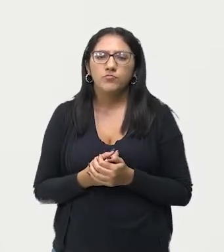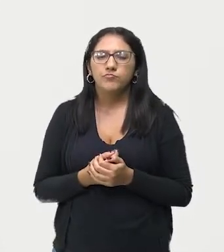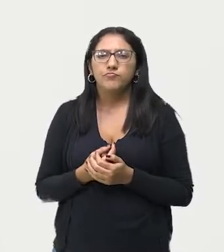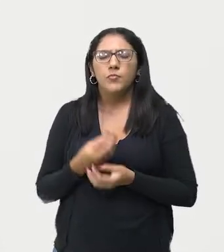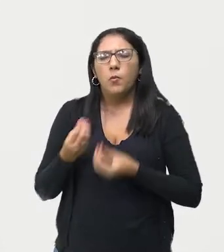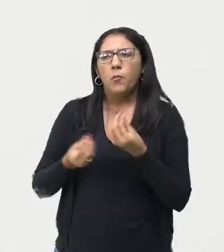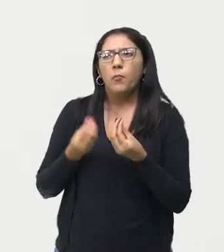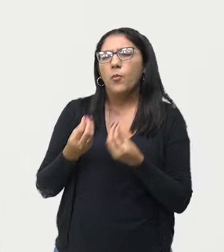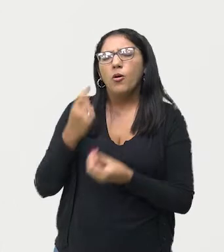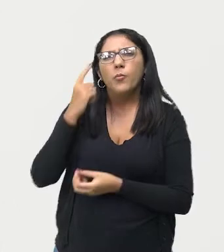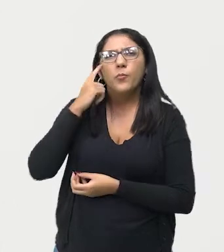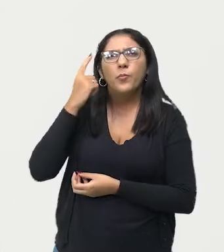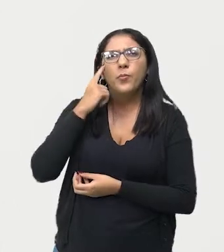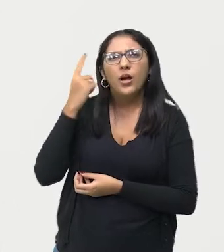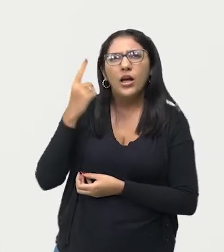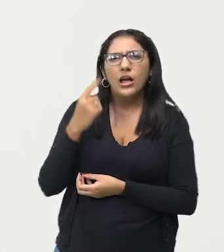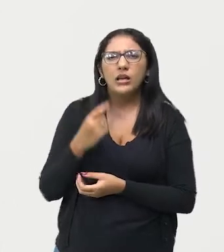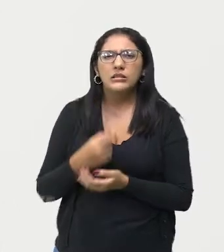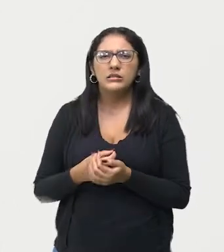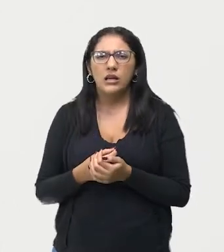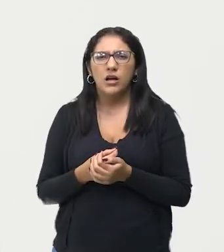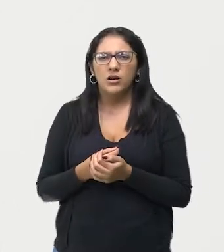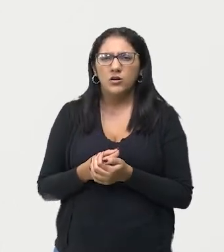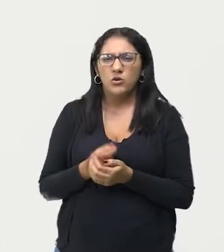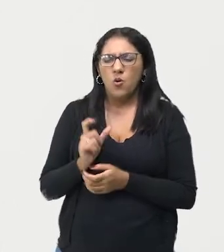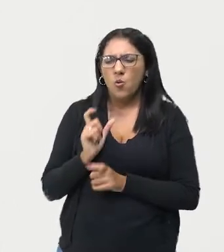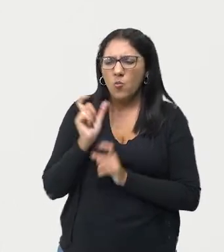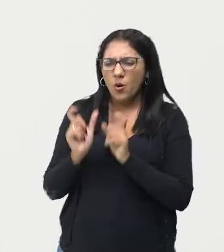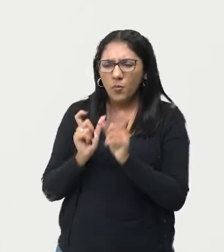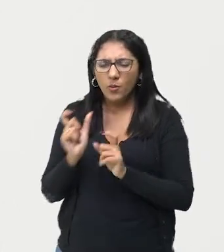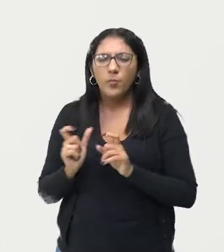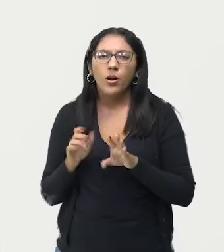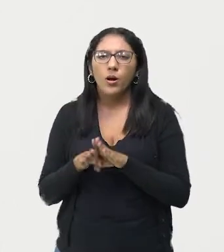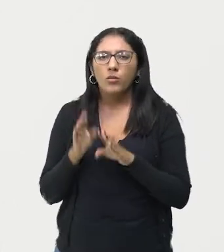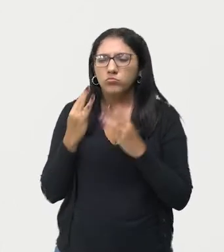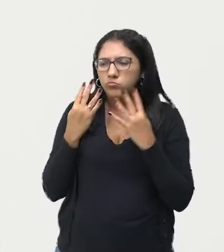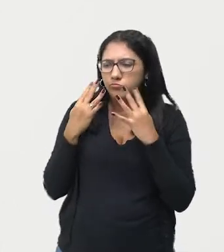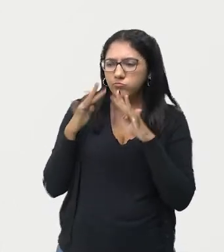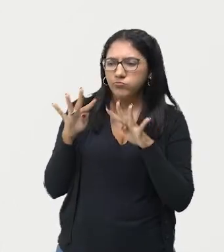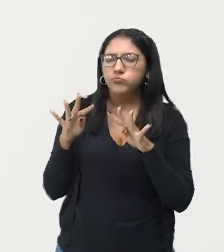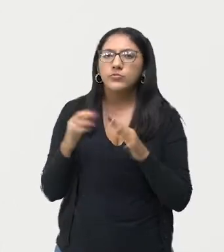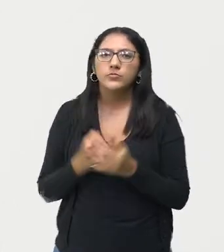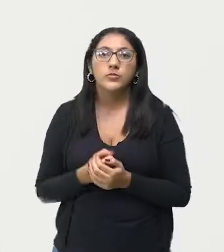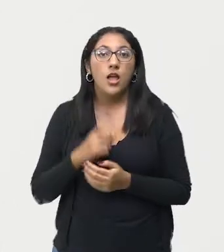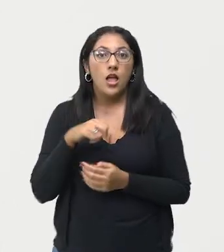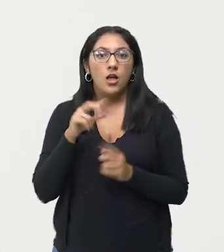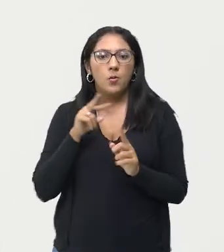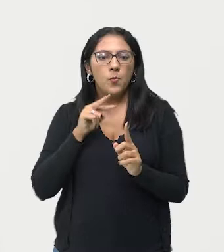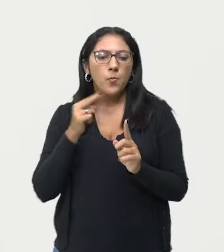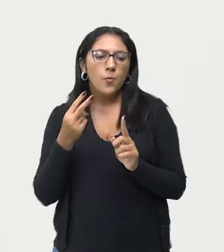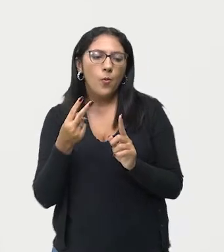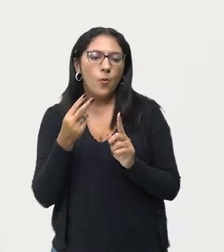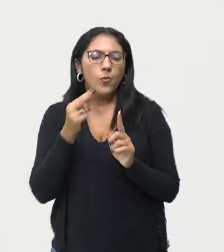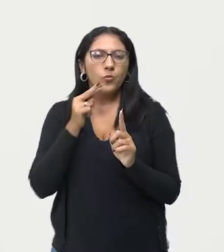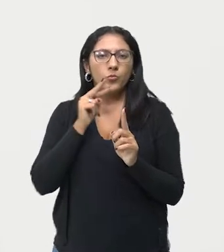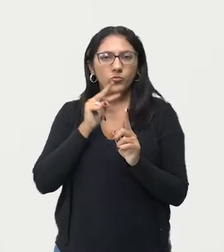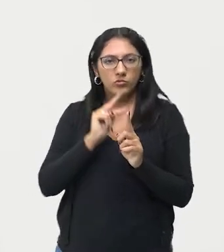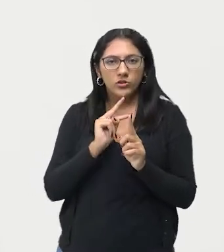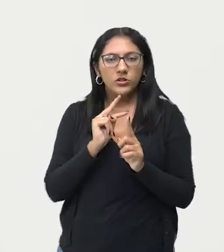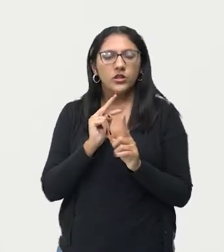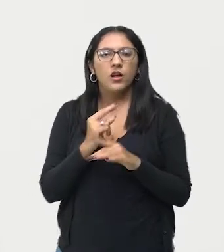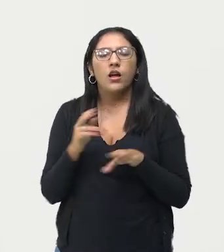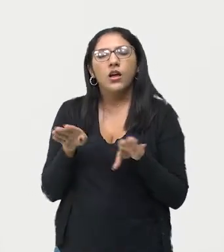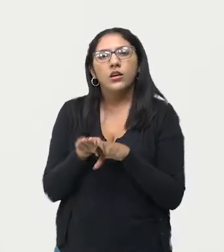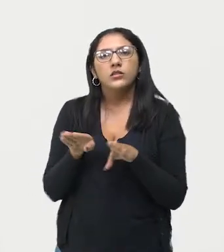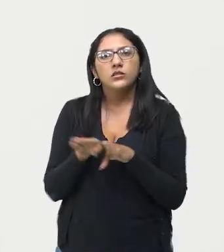pensar, de julgar, de ver. 2. Ponto de vista ou posição